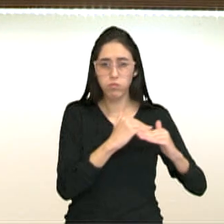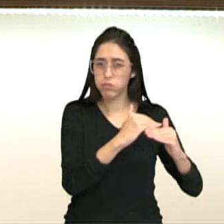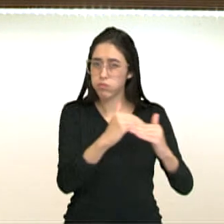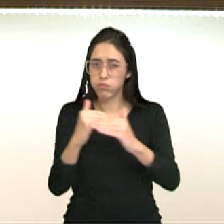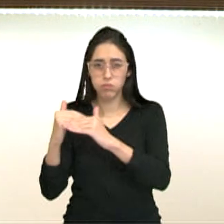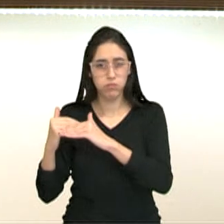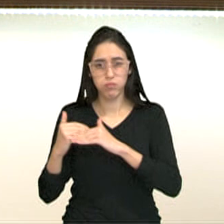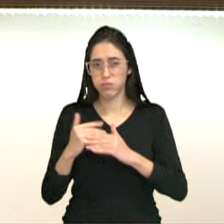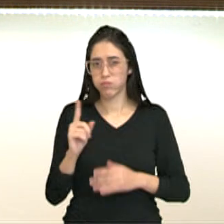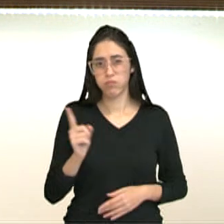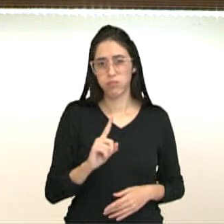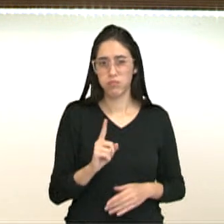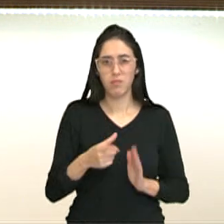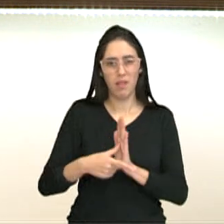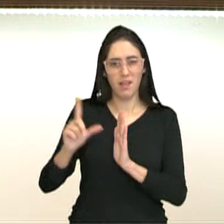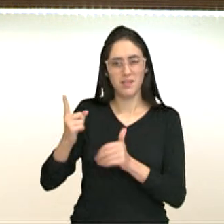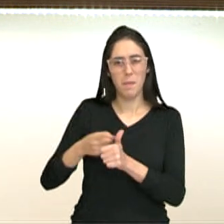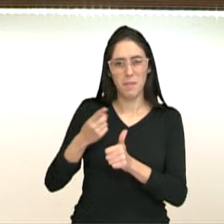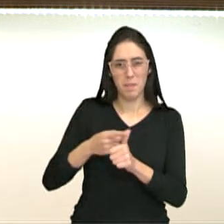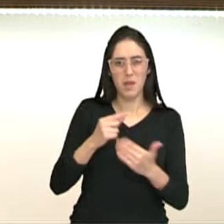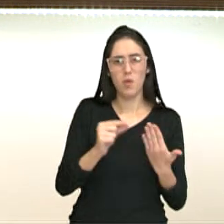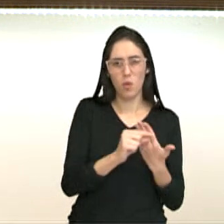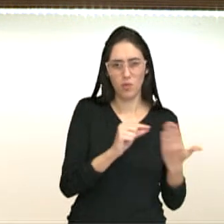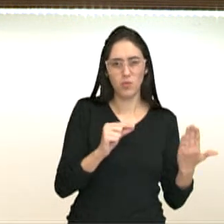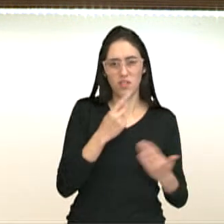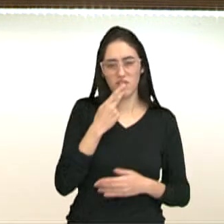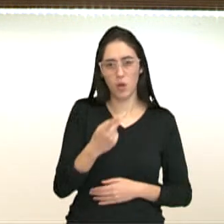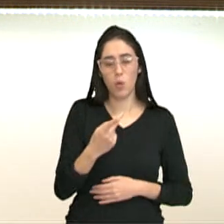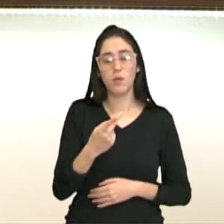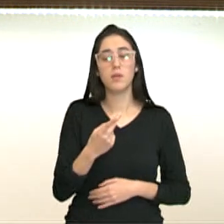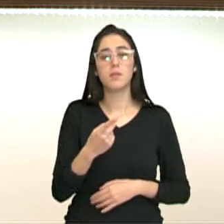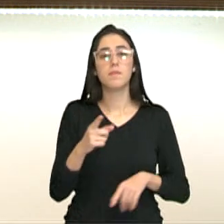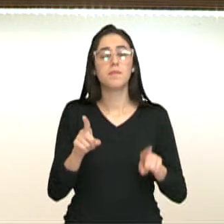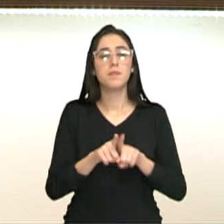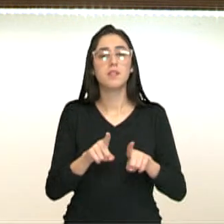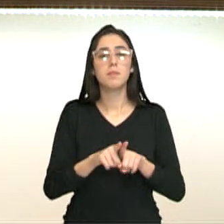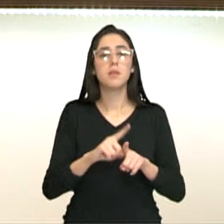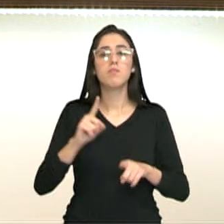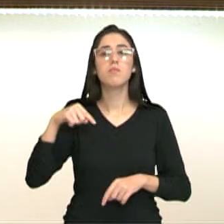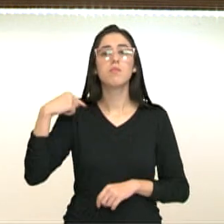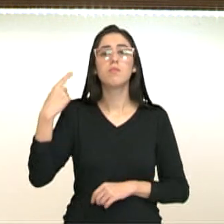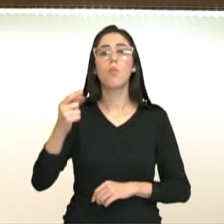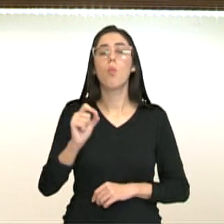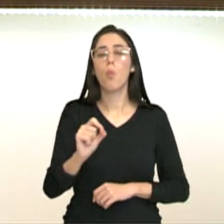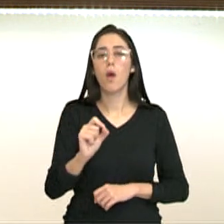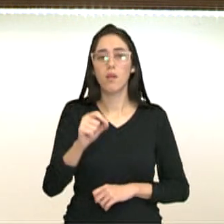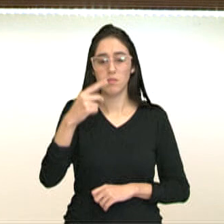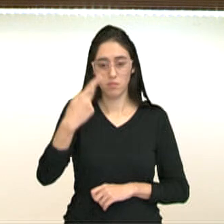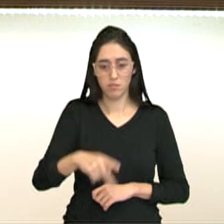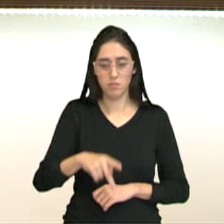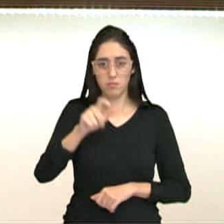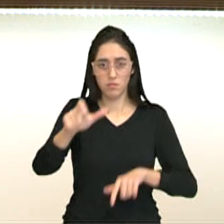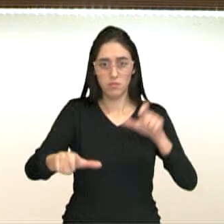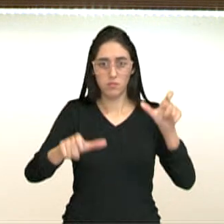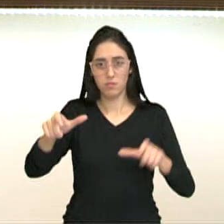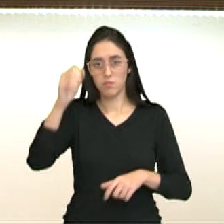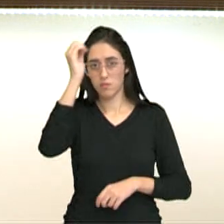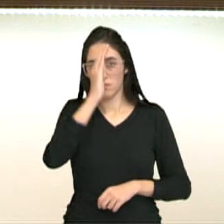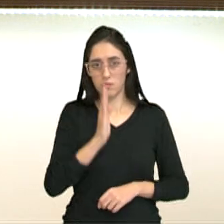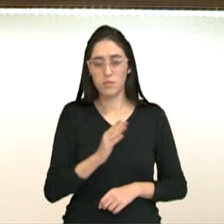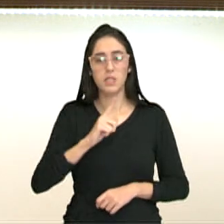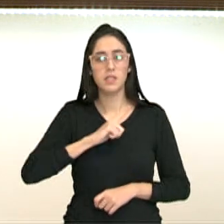teoria do primeiro autor, do Darcy Ribeiro, e um segundo momento de que o brasileiro ele tem práticas